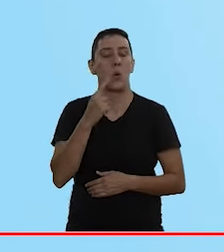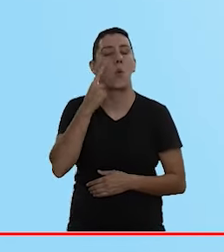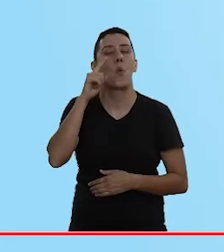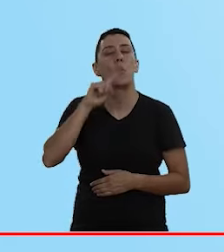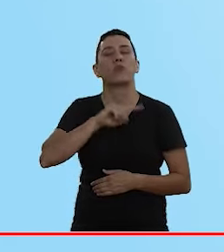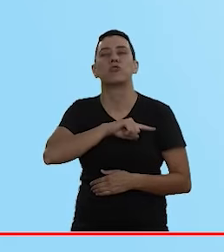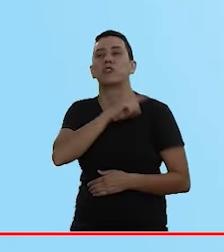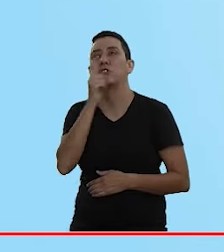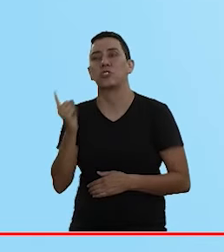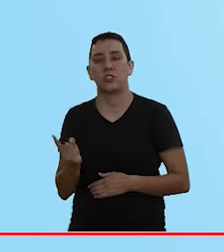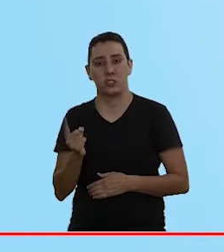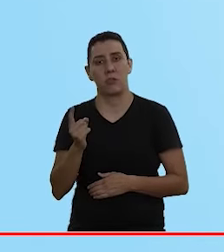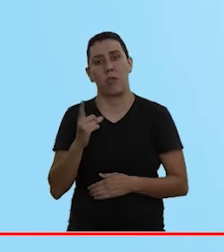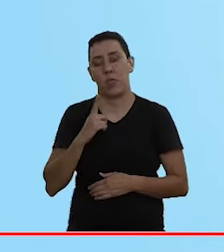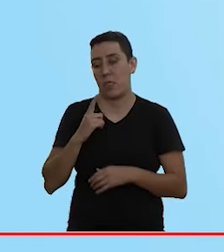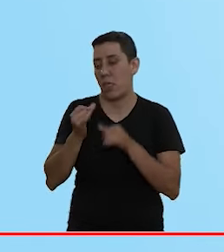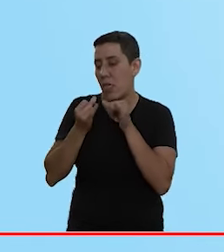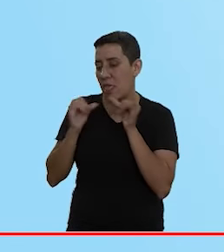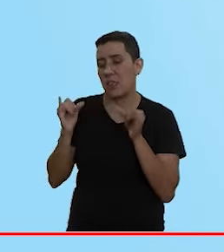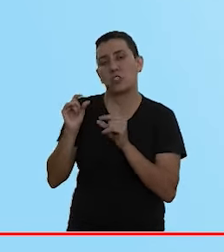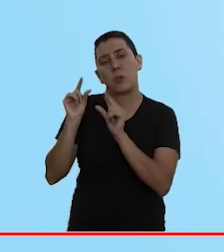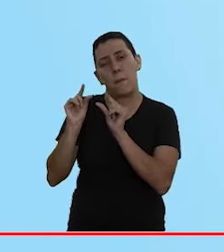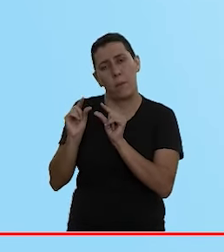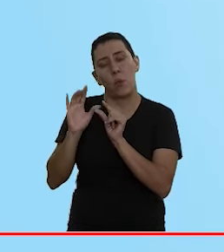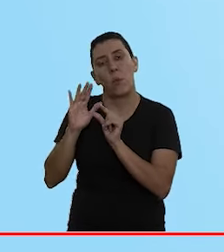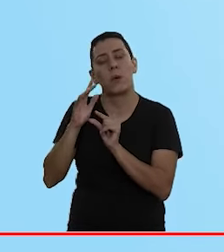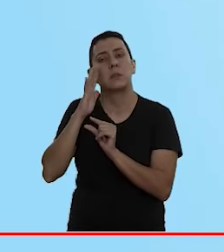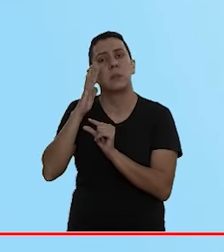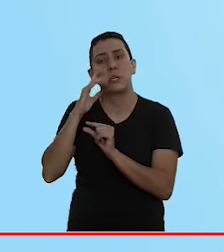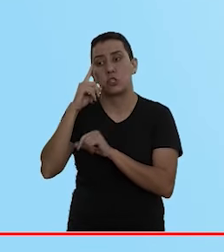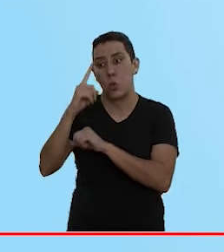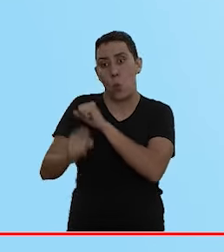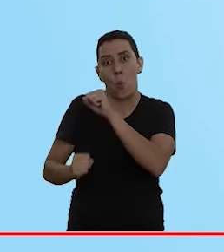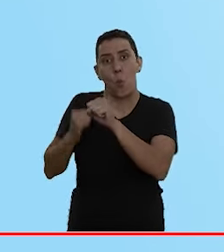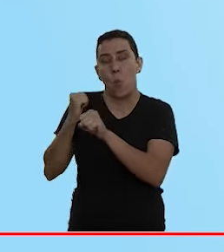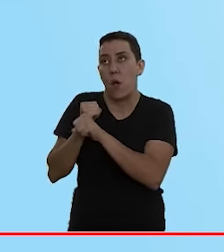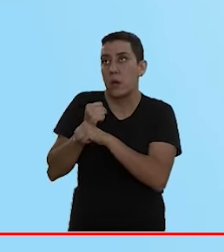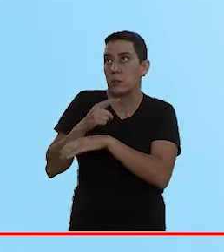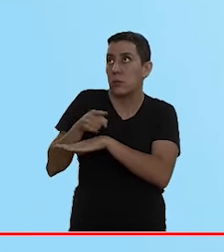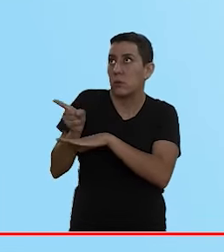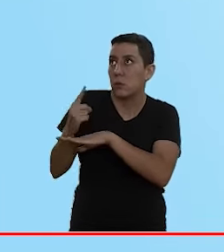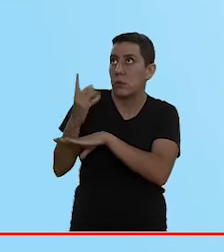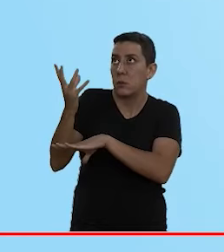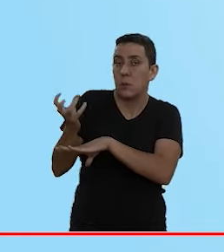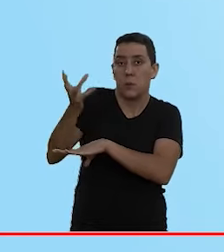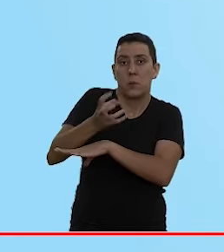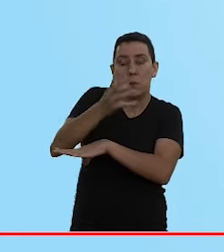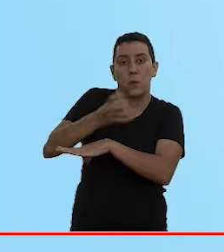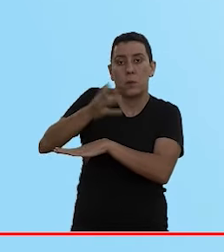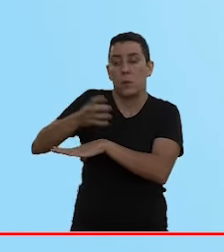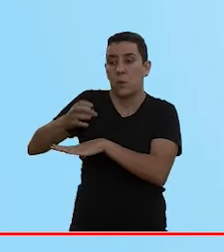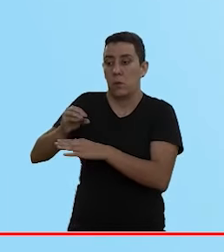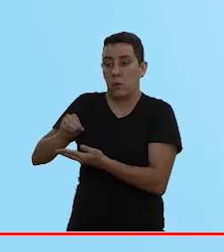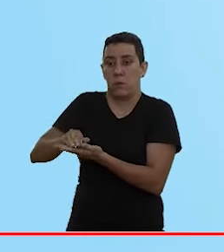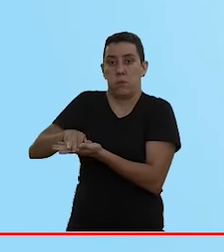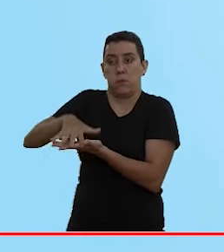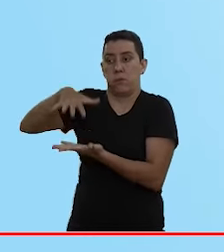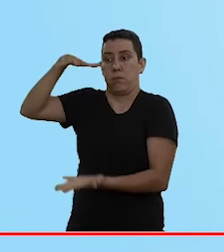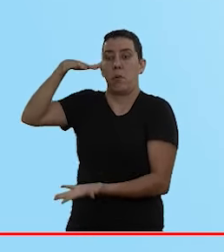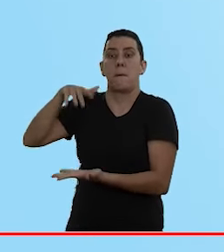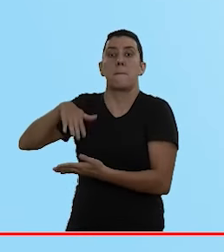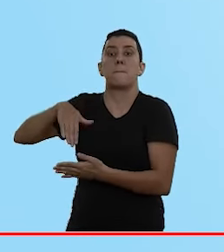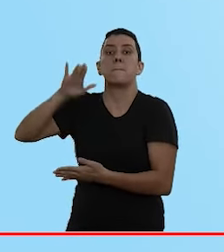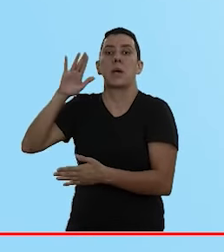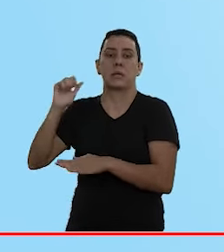gerando um pouquinho mais de energia, mas quando a gente fala de um ano ou de 20 a 30 anos de operação de uma planta solar, essa geração de energia adicional ela é